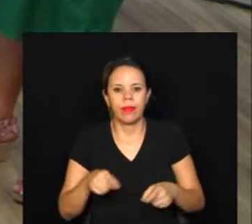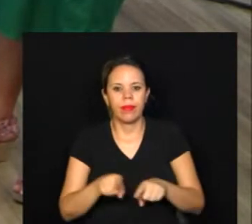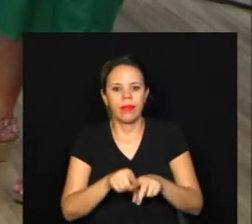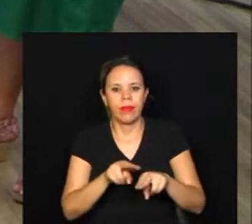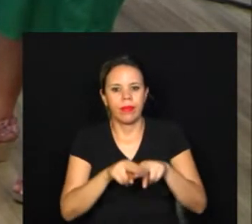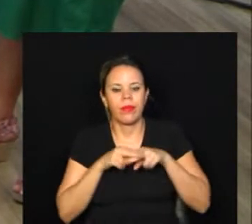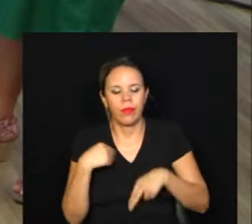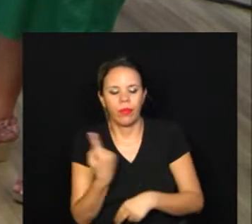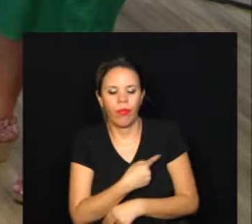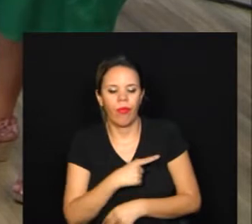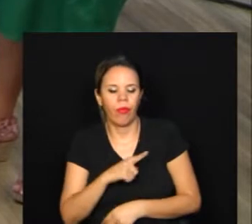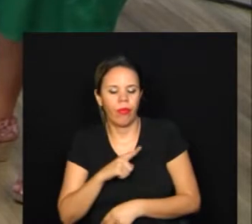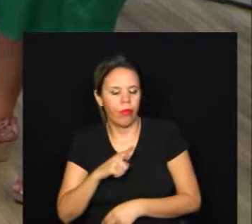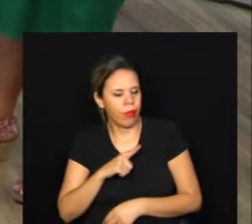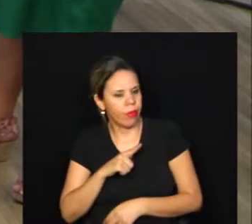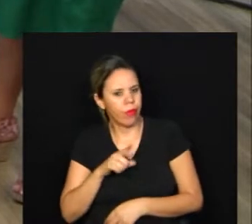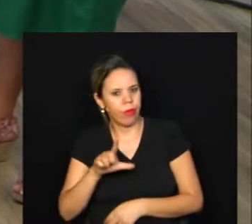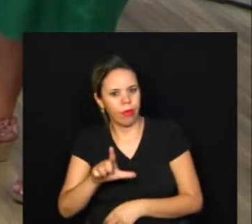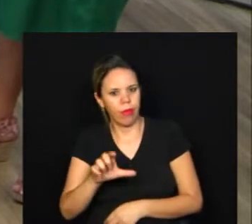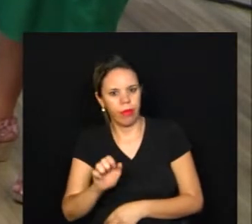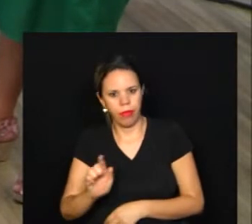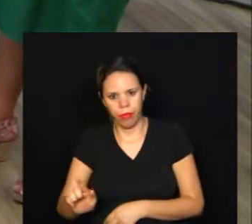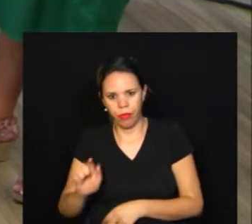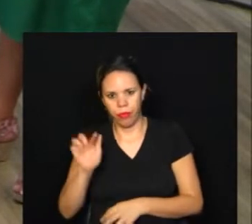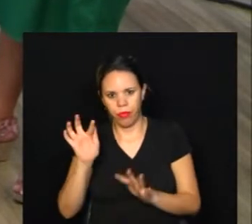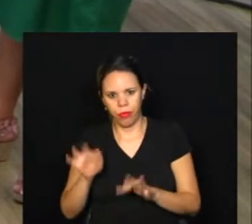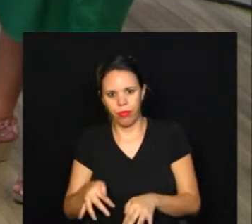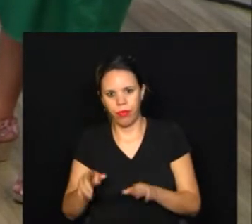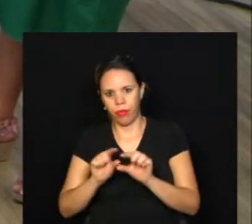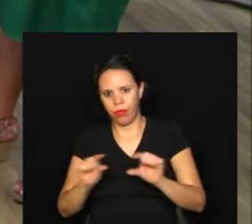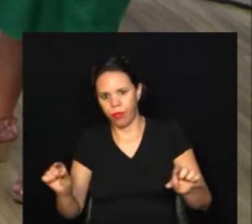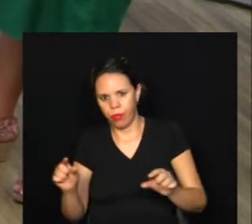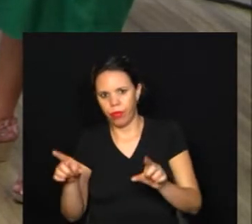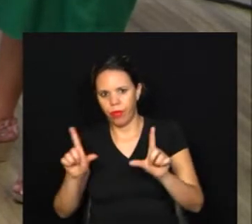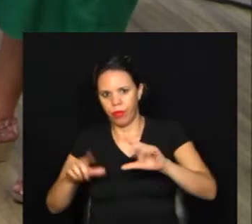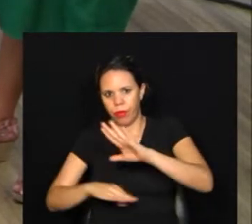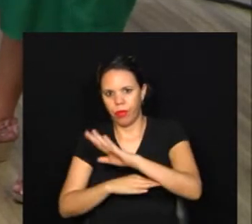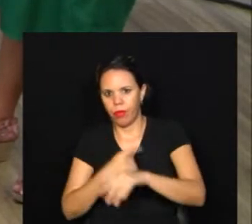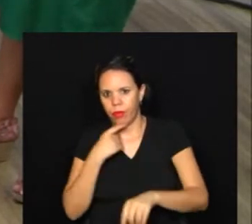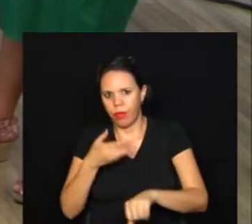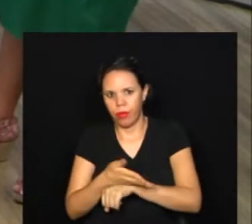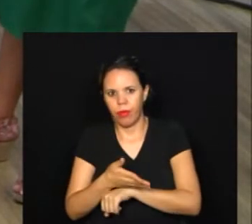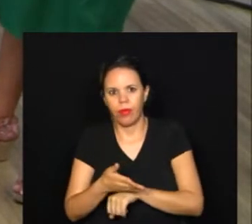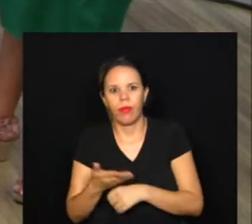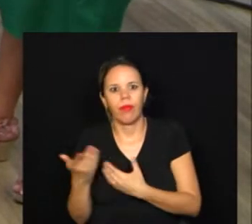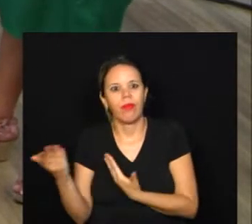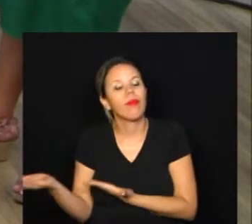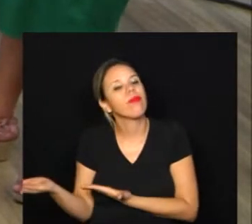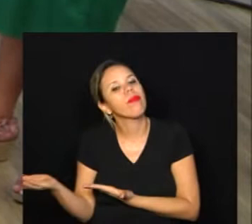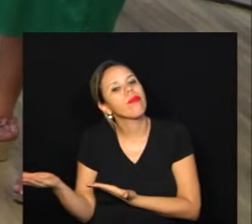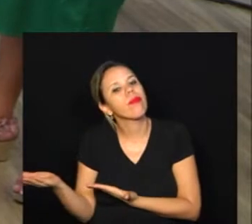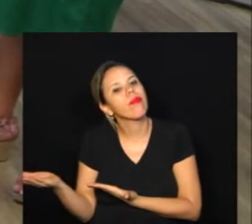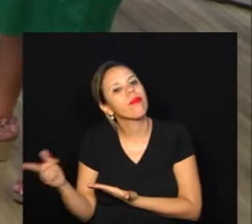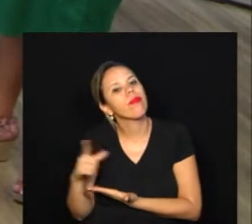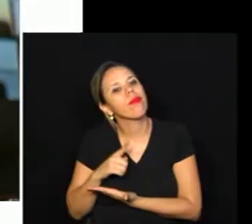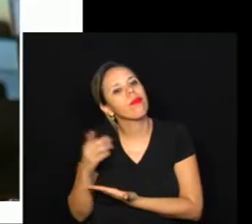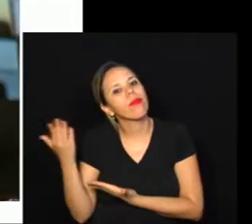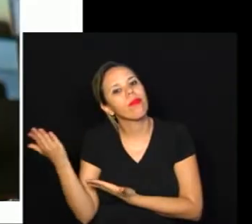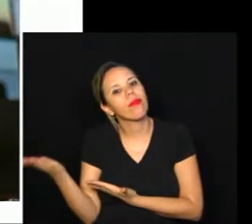que a gente tem aí esse .leg no final, e a TV Câmara também faz parte dessa rede. Olha só, nós temos aqui